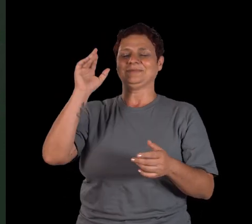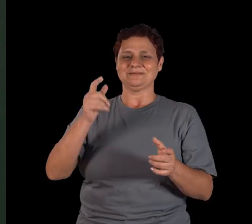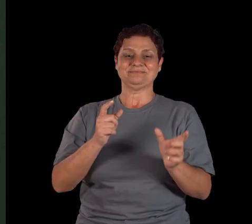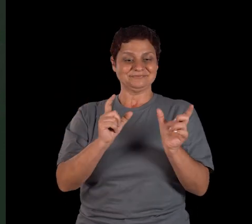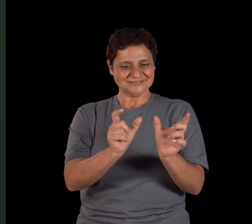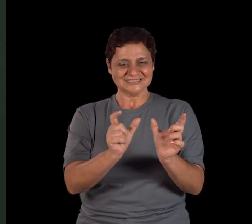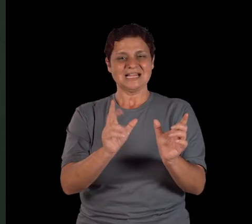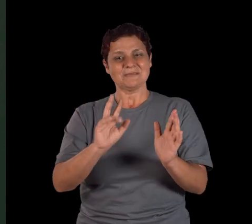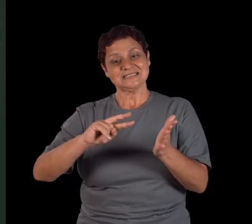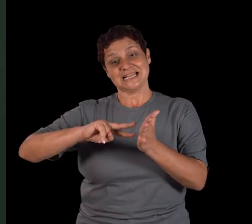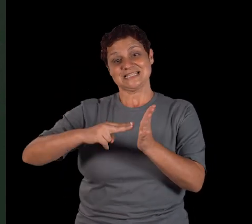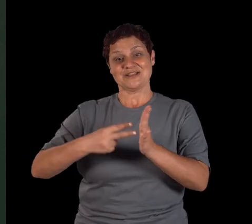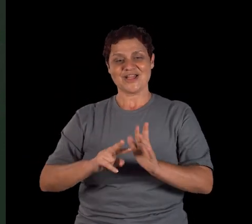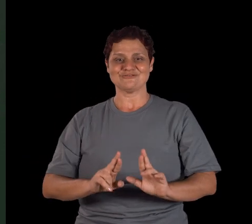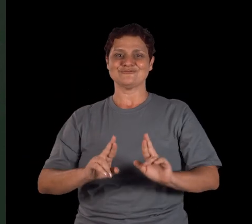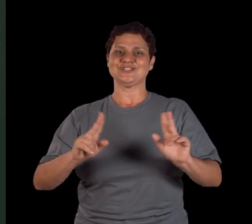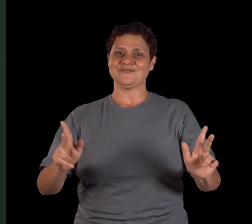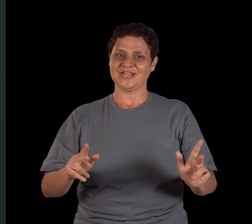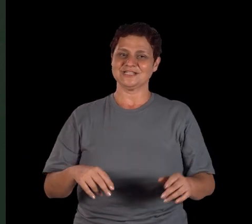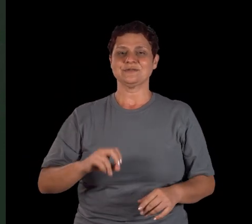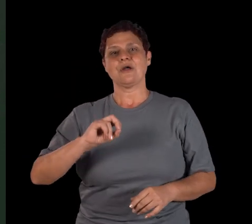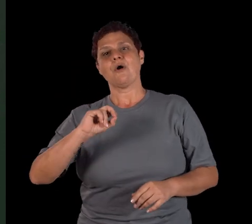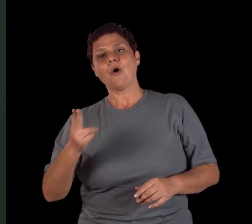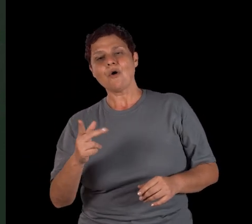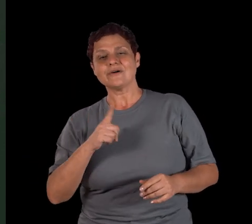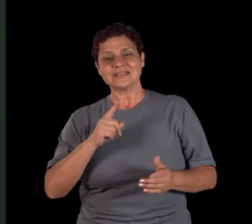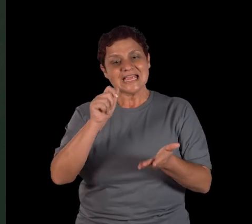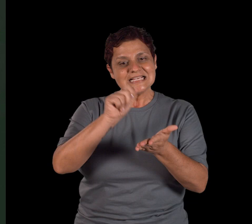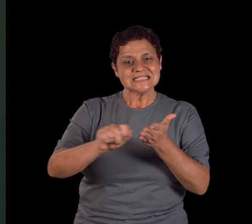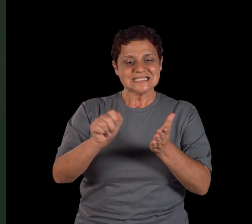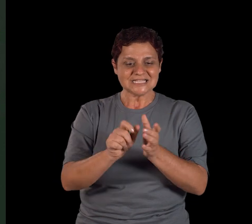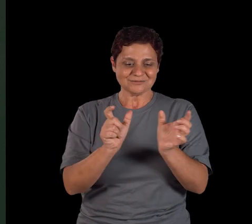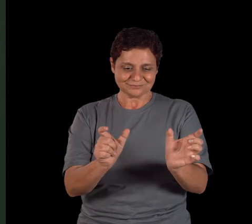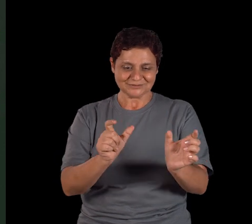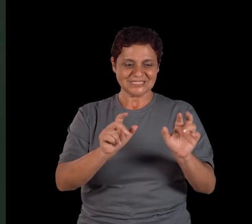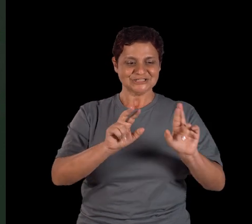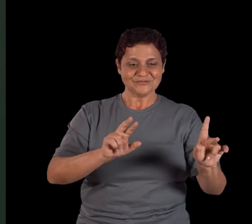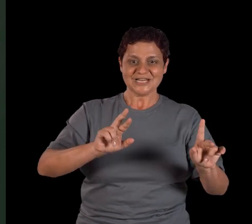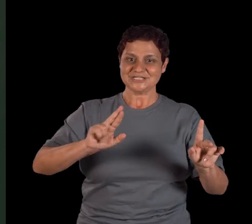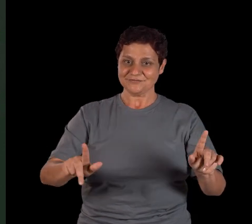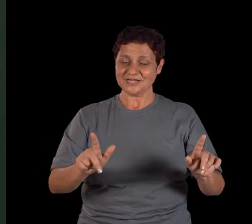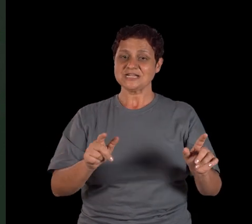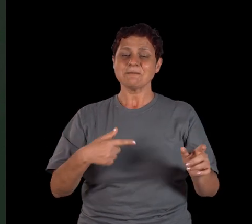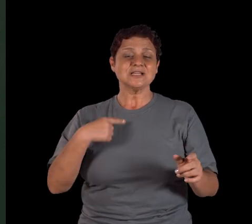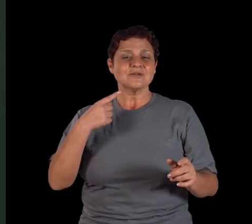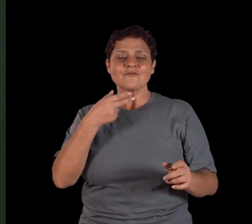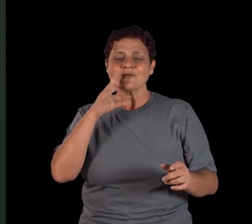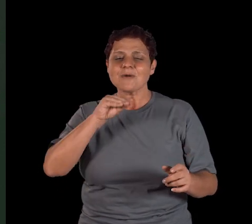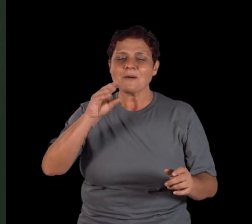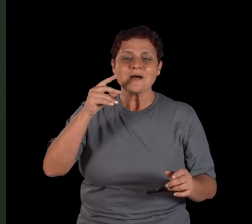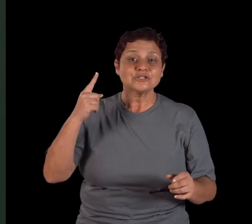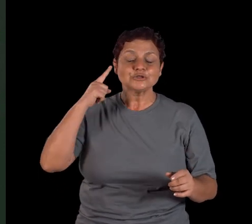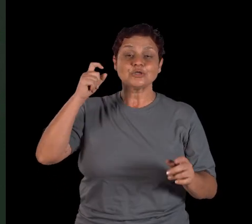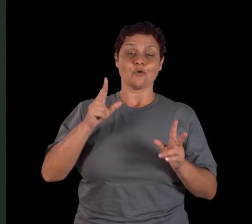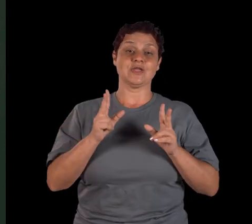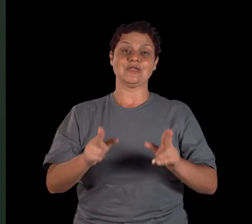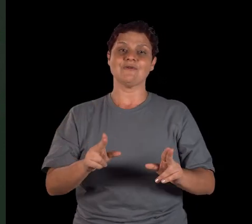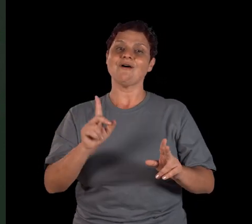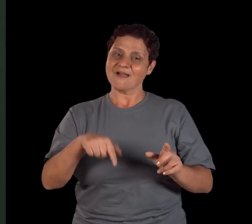ideias diferentes ou sentidos diferentes, ou ainda palavras que têm escritas diferentes, mas sons iguais. Essa é a relação